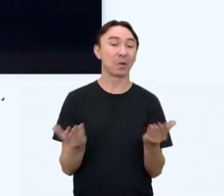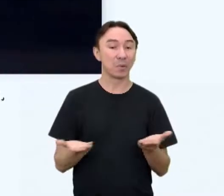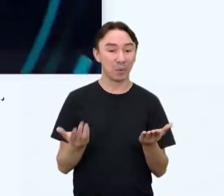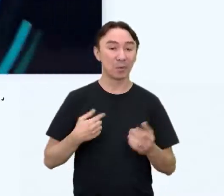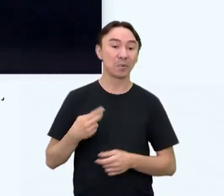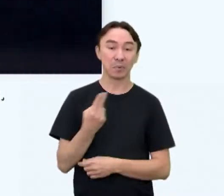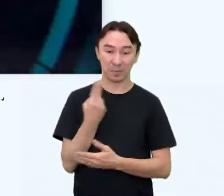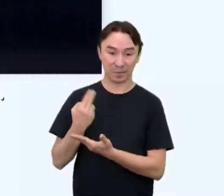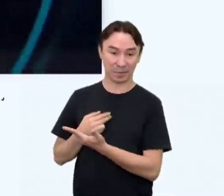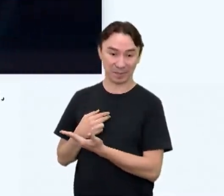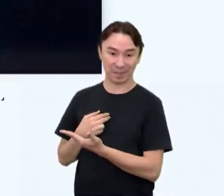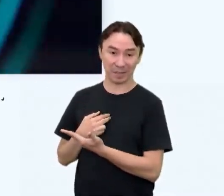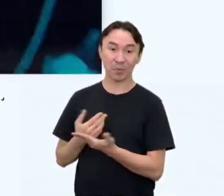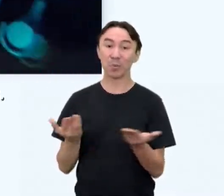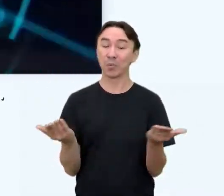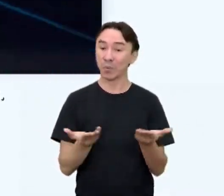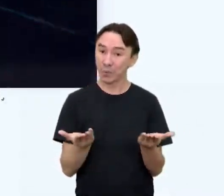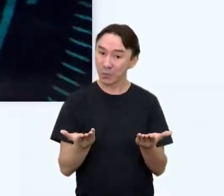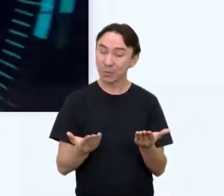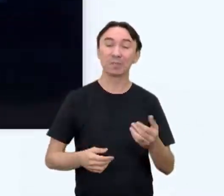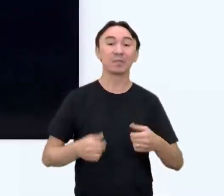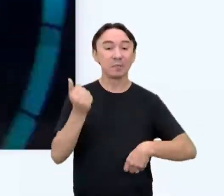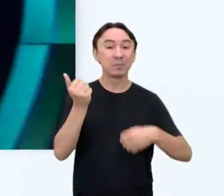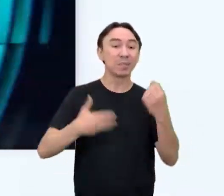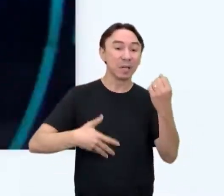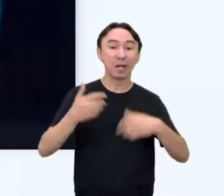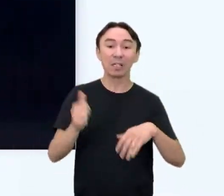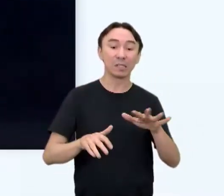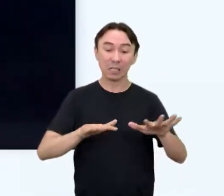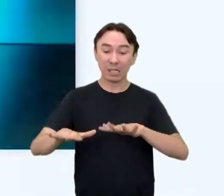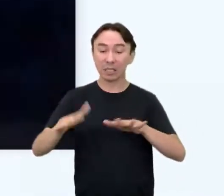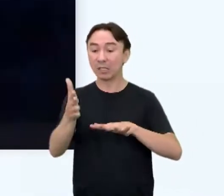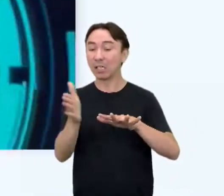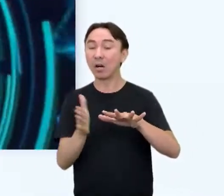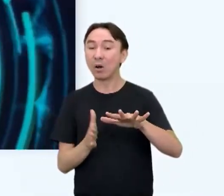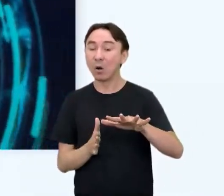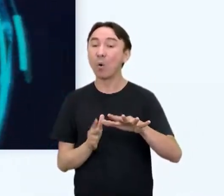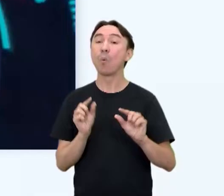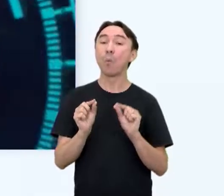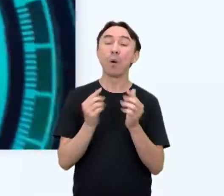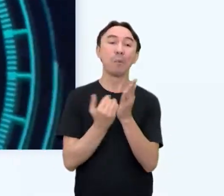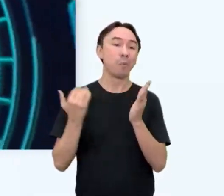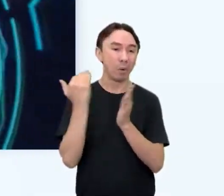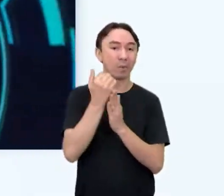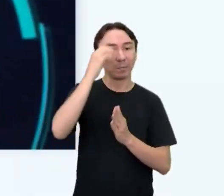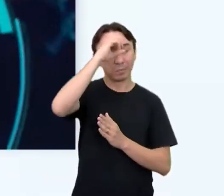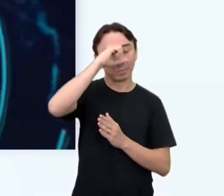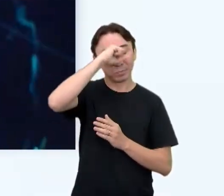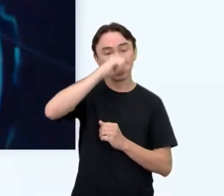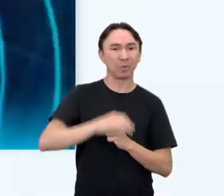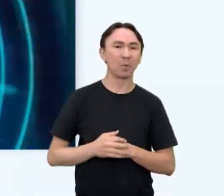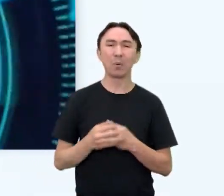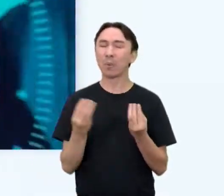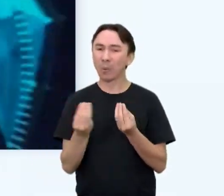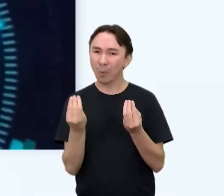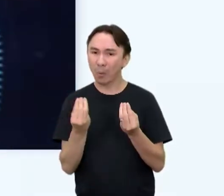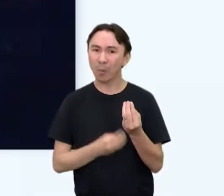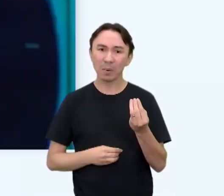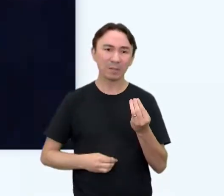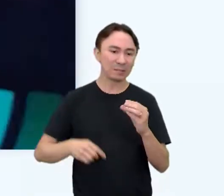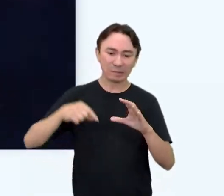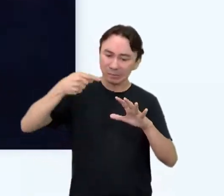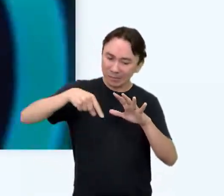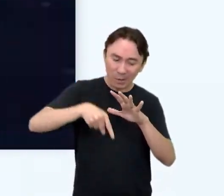e no programa de hoje a gente vai saber mais sobre terremotos e abalos sísmicos. Para entender como é que os choques subterrâneos das